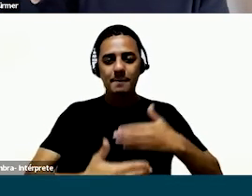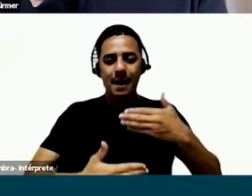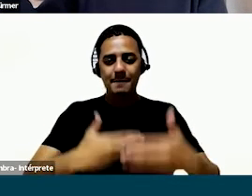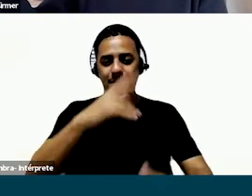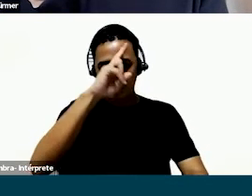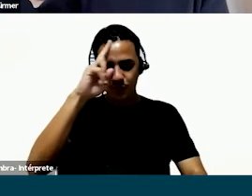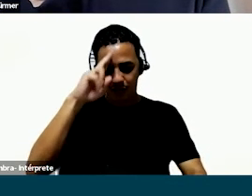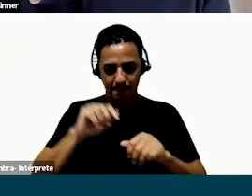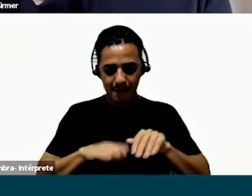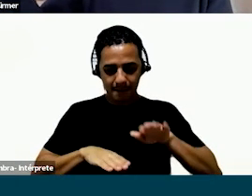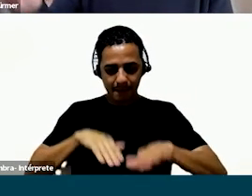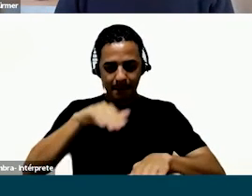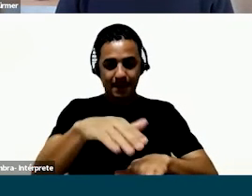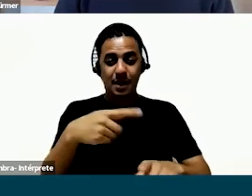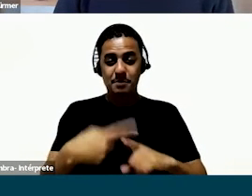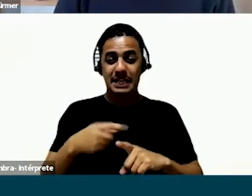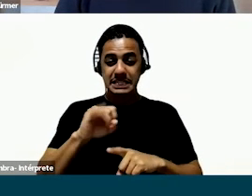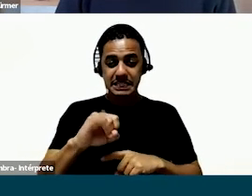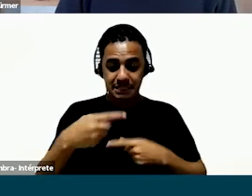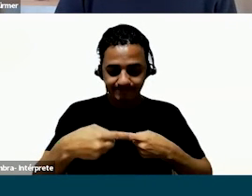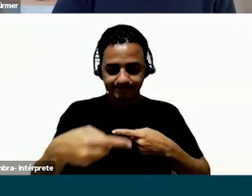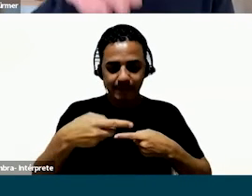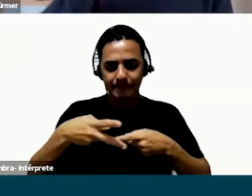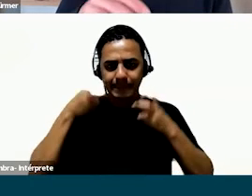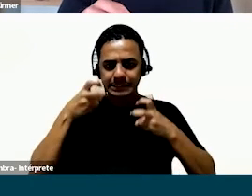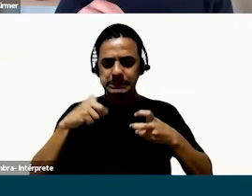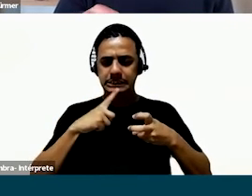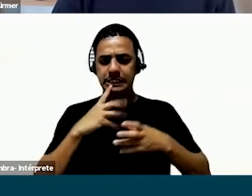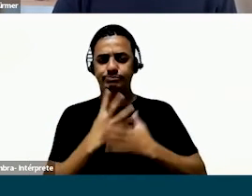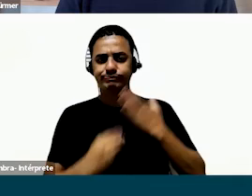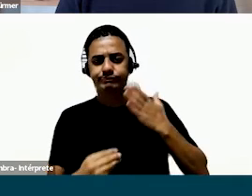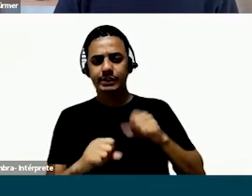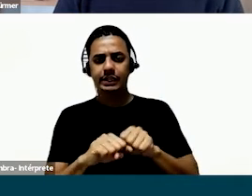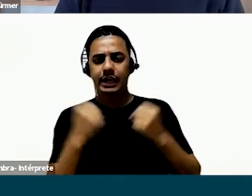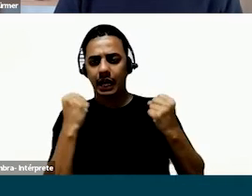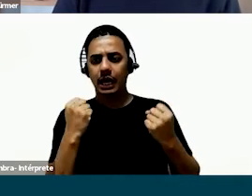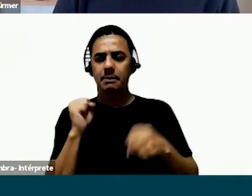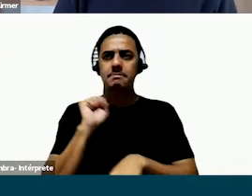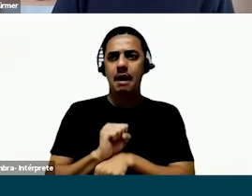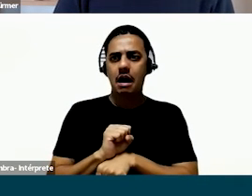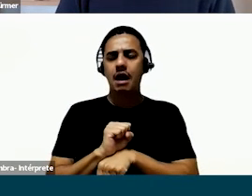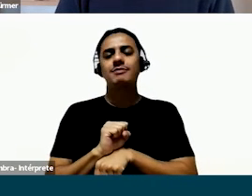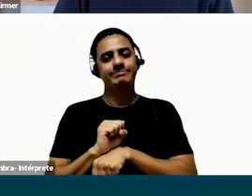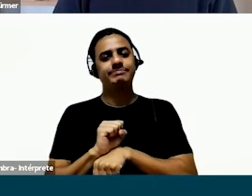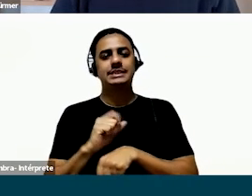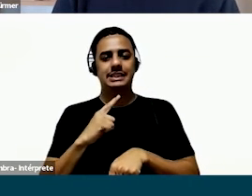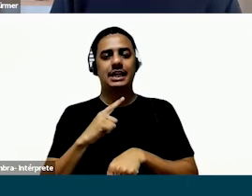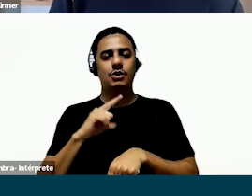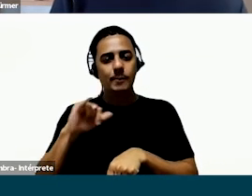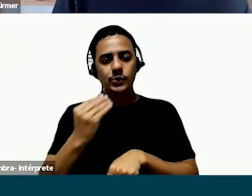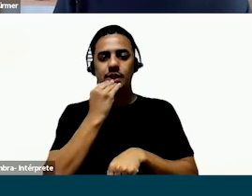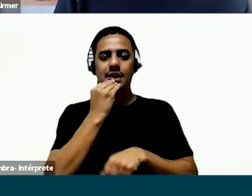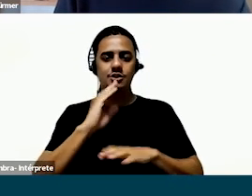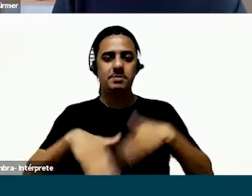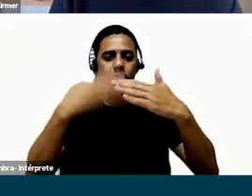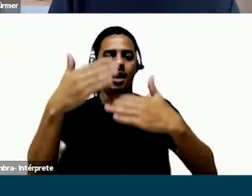passos que o usuário precisa fazer, porque normalmente onde tem uma quebra, onde tem um drop muito grande, tem uma oportunidade muito relevante de otimização, tem um